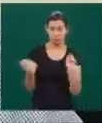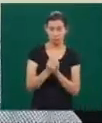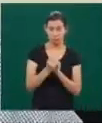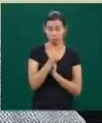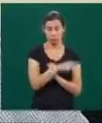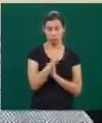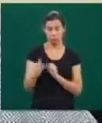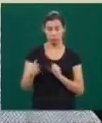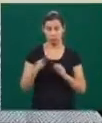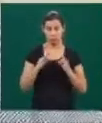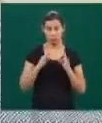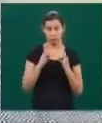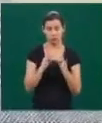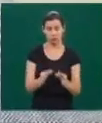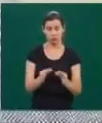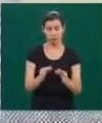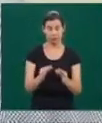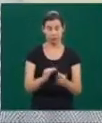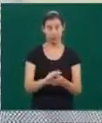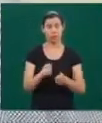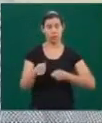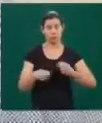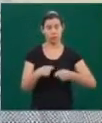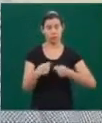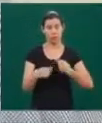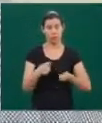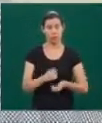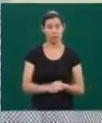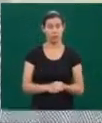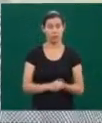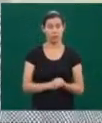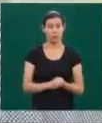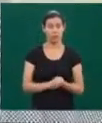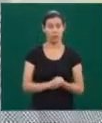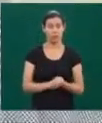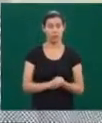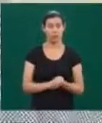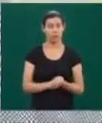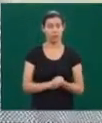e técnicos administrativos também aqui na nossa universidade. Ela